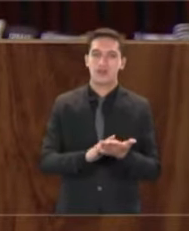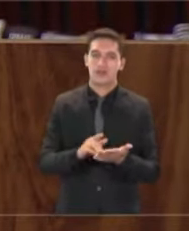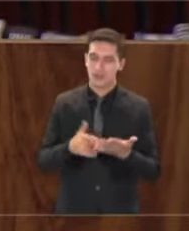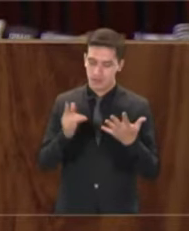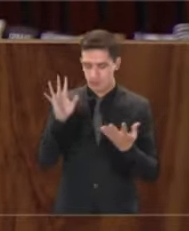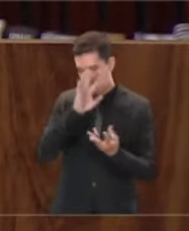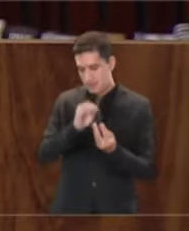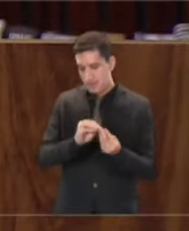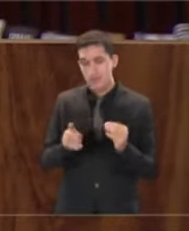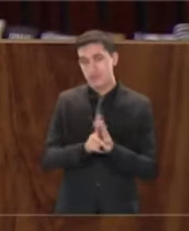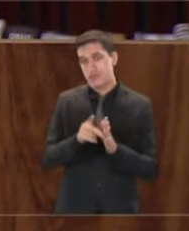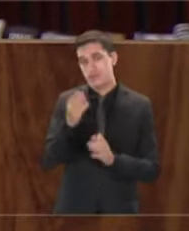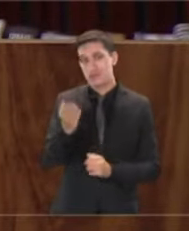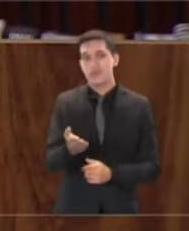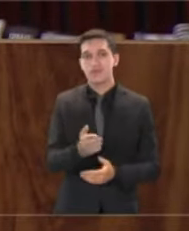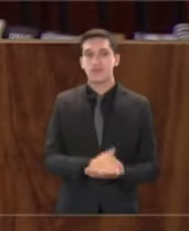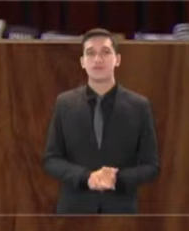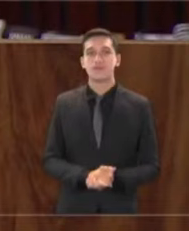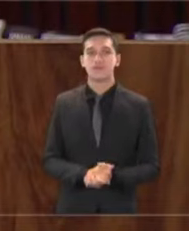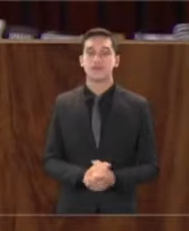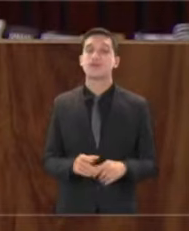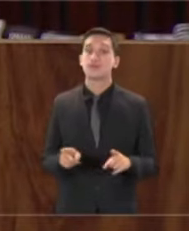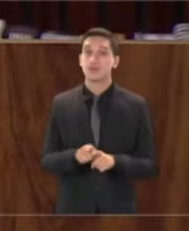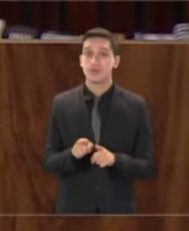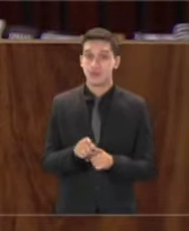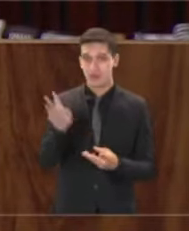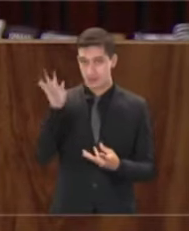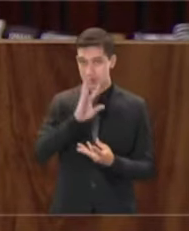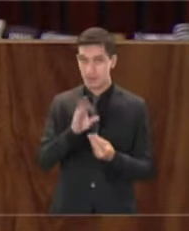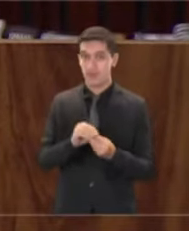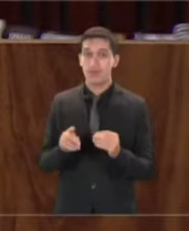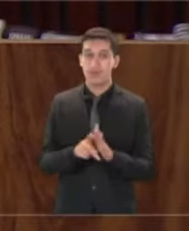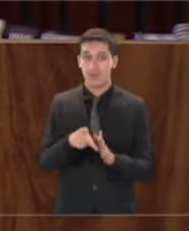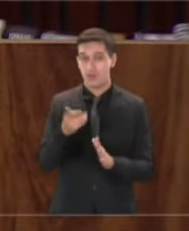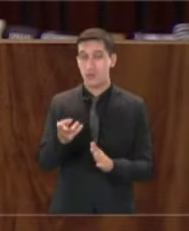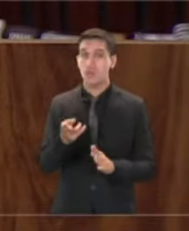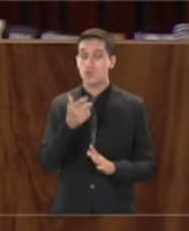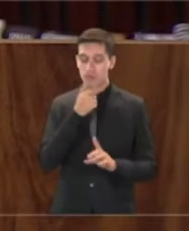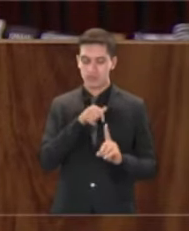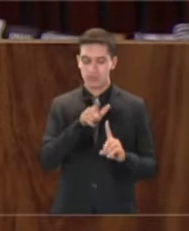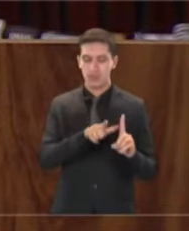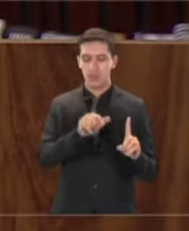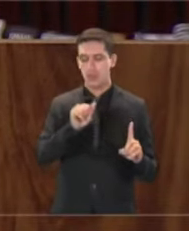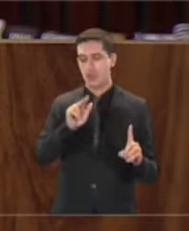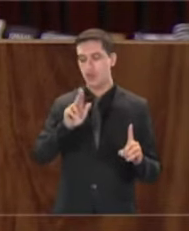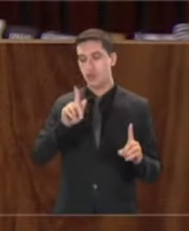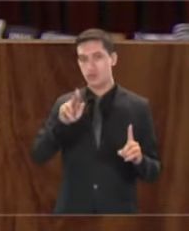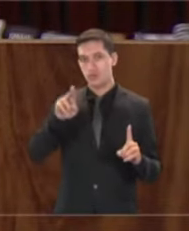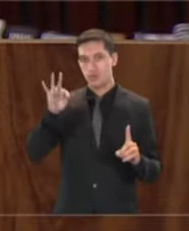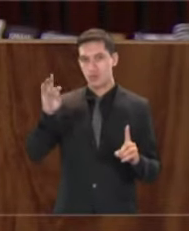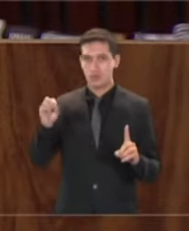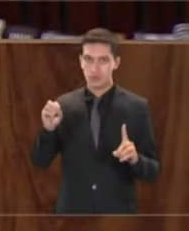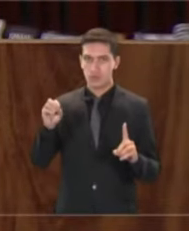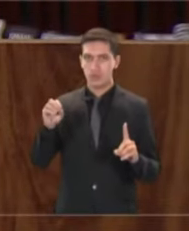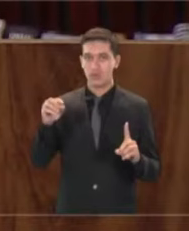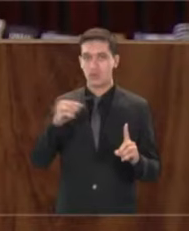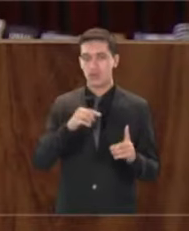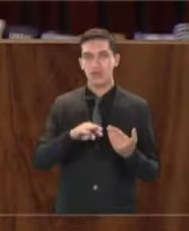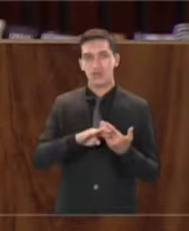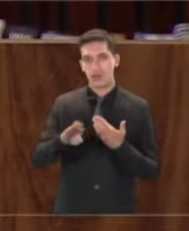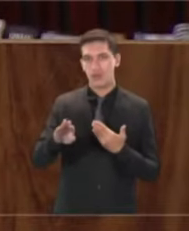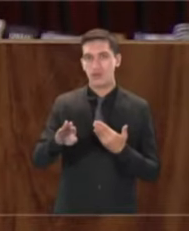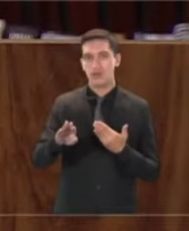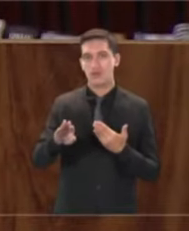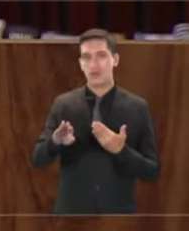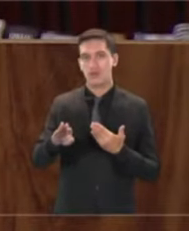conclusão prática disso. Augusto Nunes foi afastado do Pingo nos Is